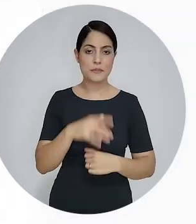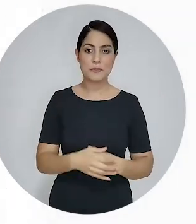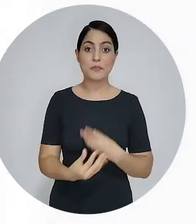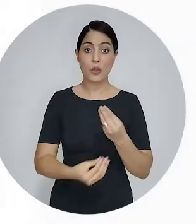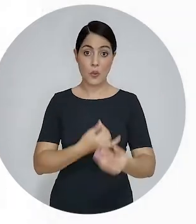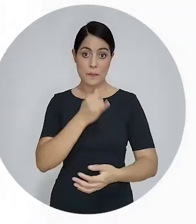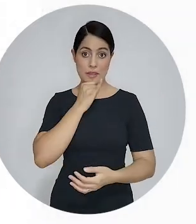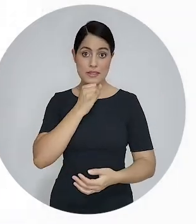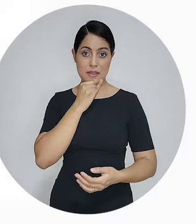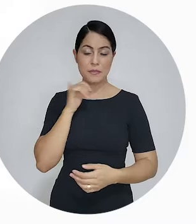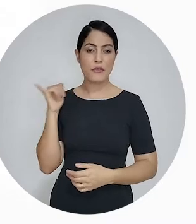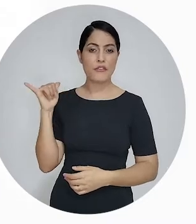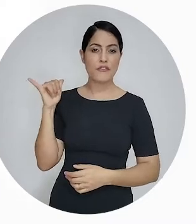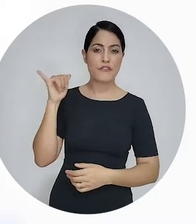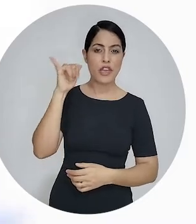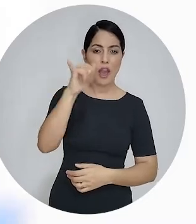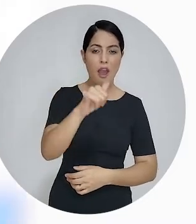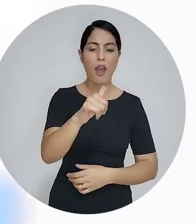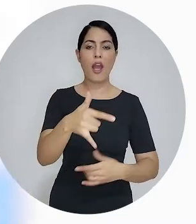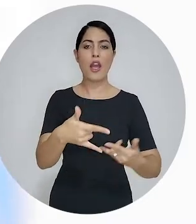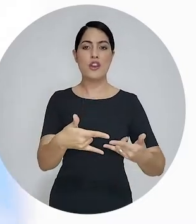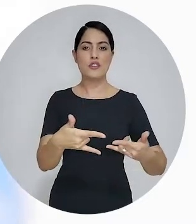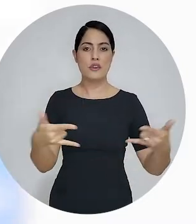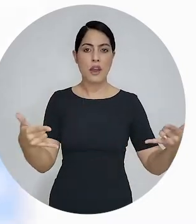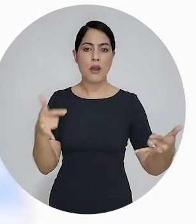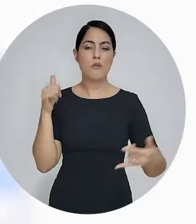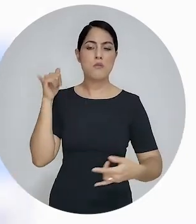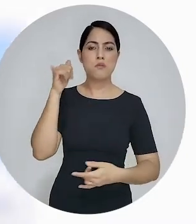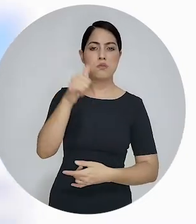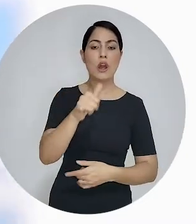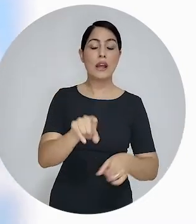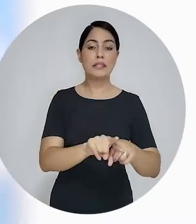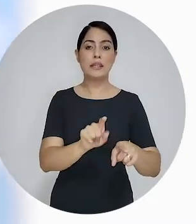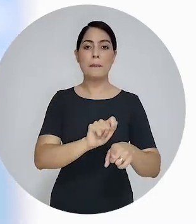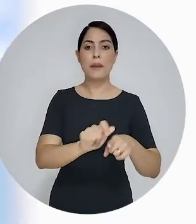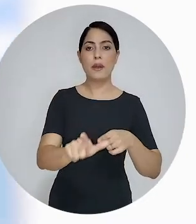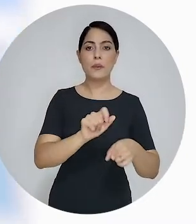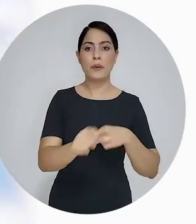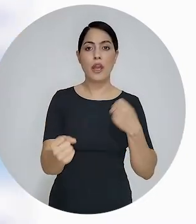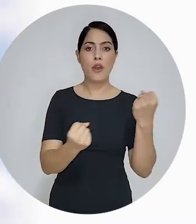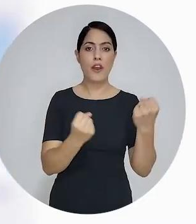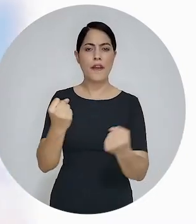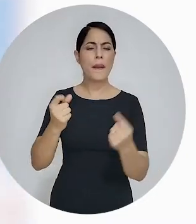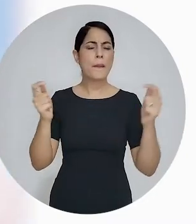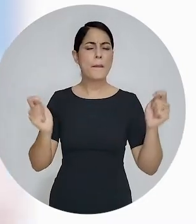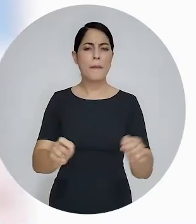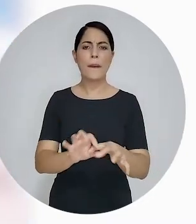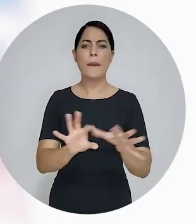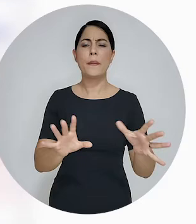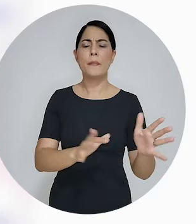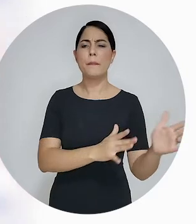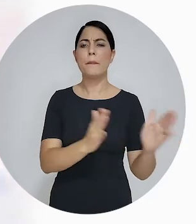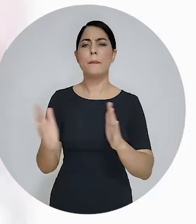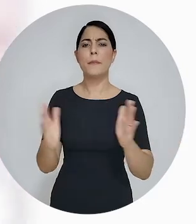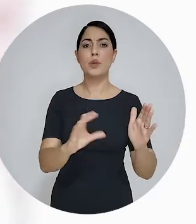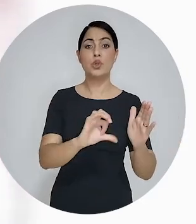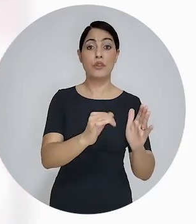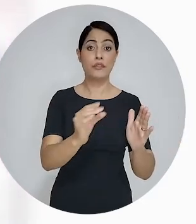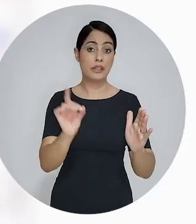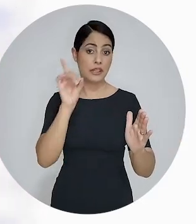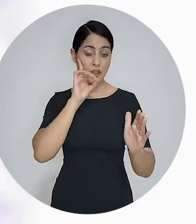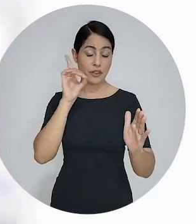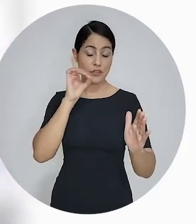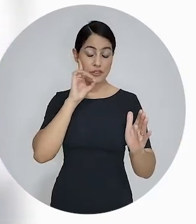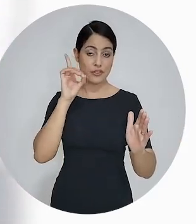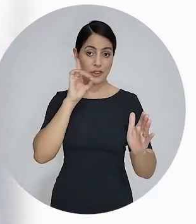120 dias. Pacotes de viagem, reservas de hotéis, passagens aéreas e aluguel de carro podem ser